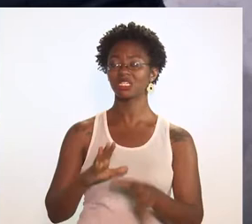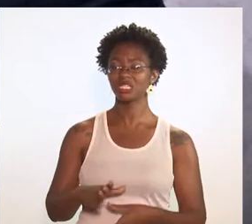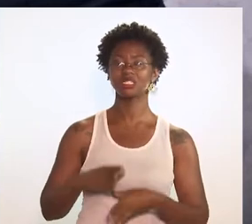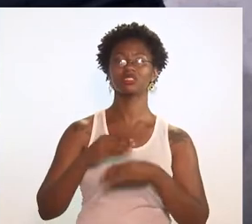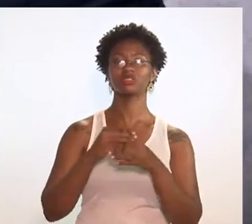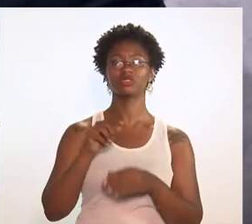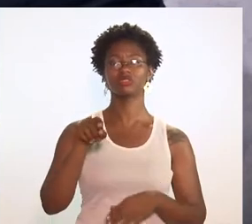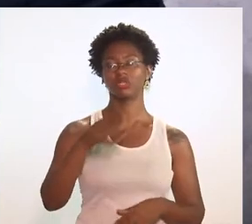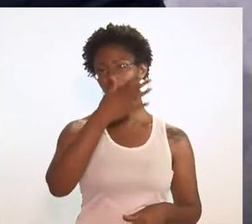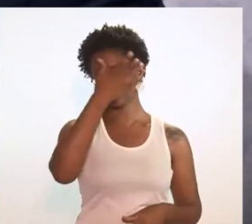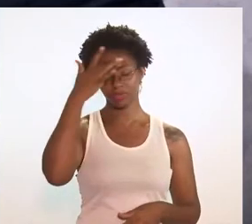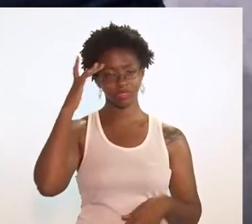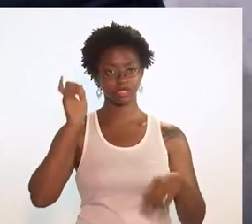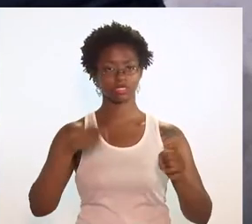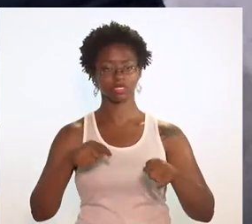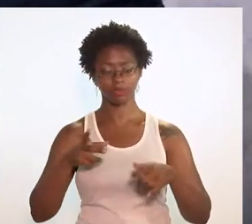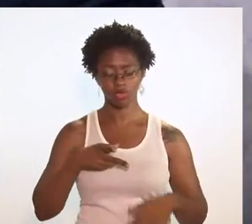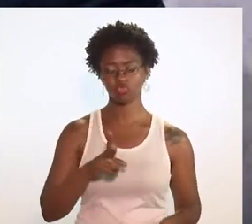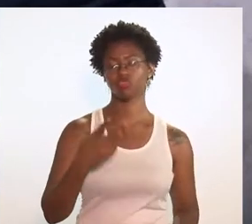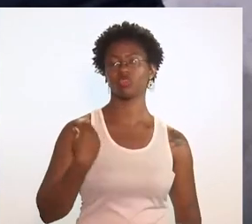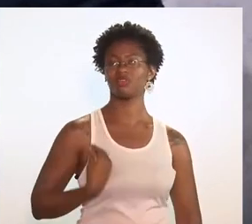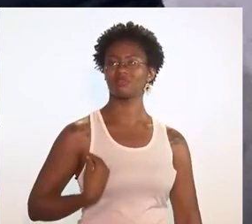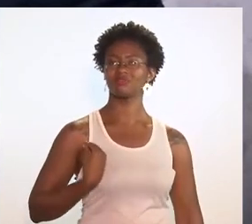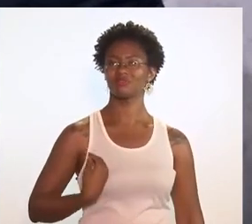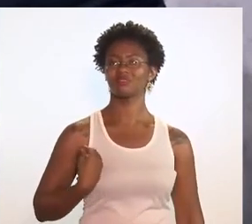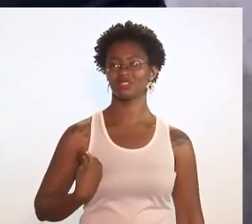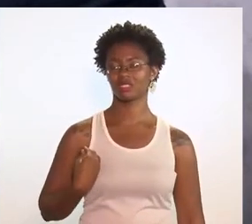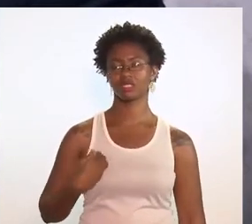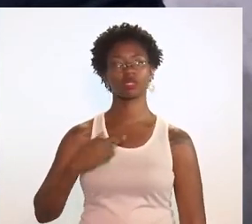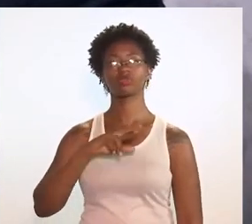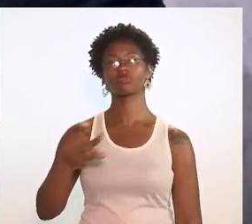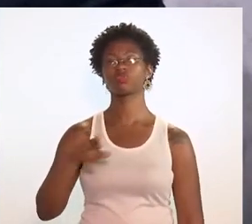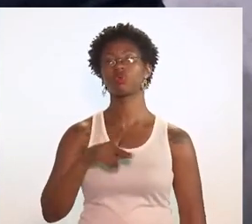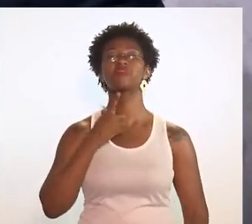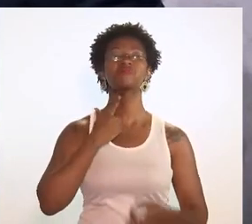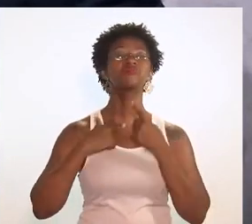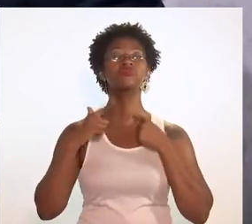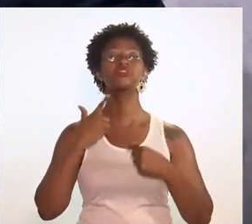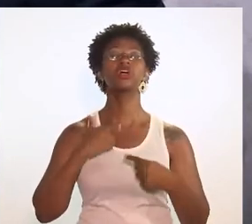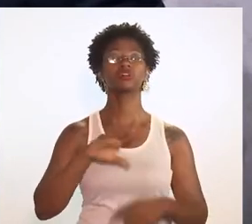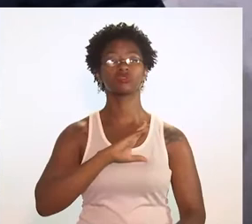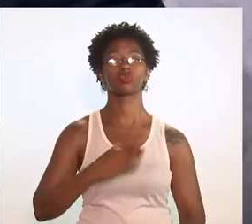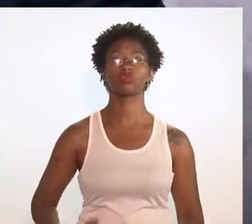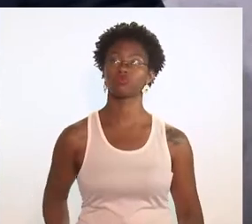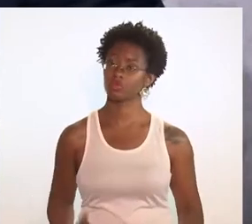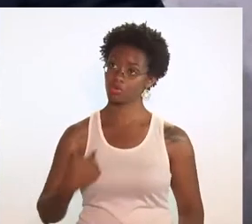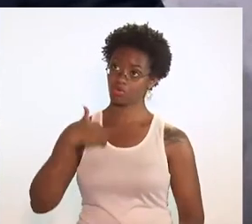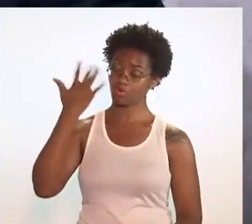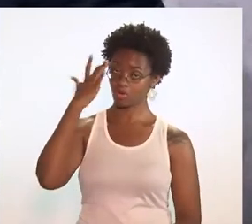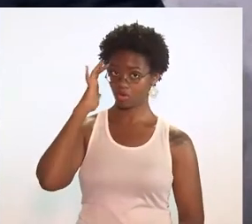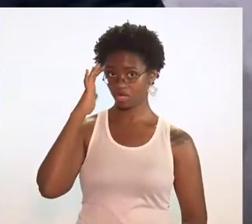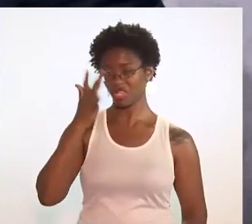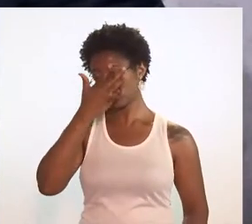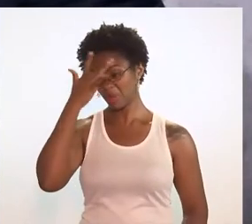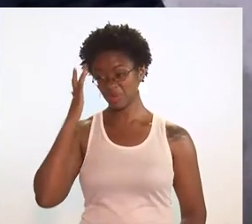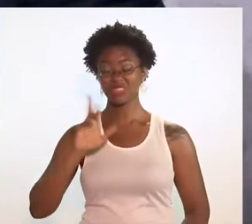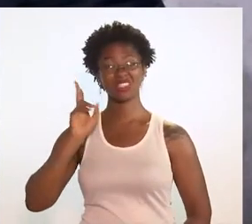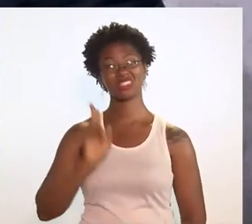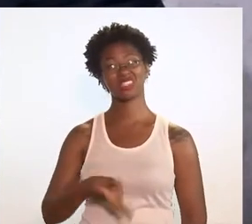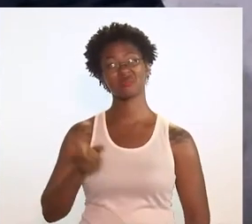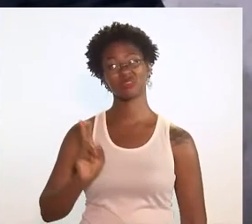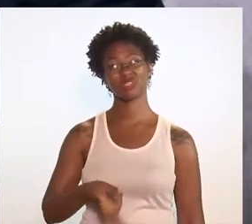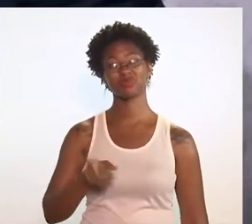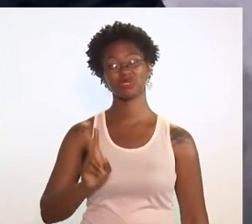com que essas pessoas possam seguir as suas vidas. Não é o desejo do Estado, ao meu ver, ficar com essas pessoas para